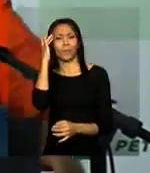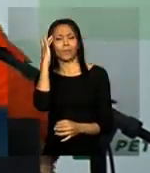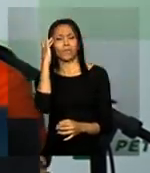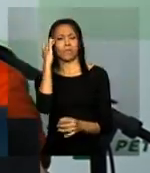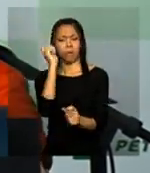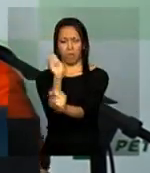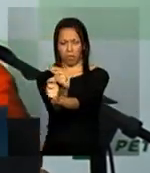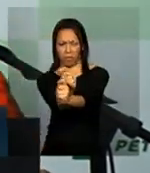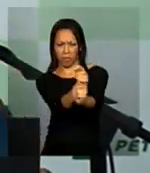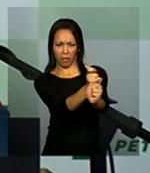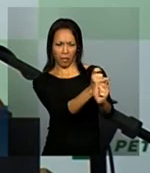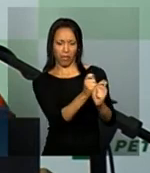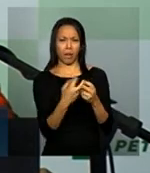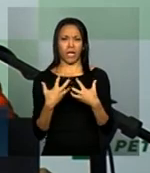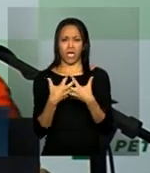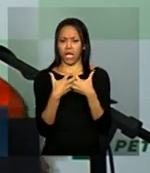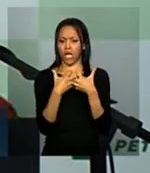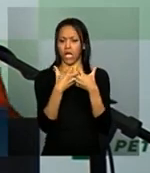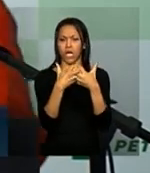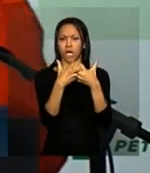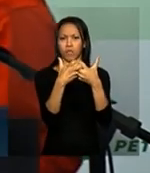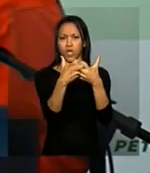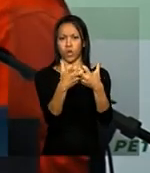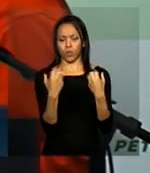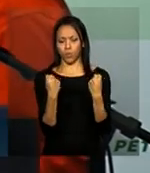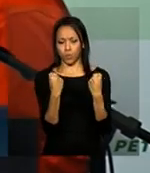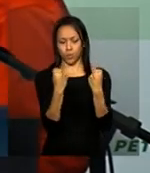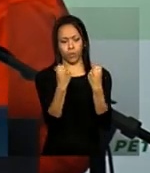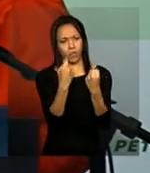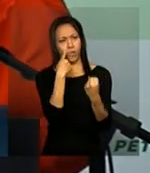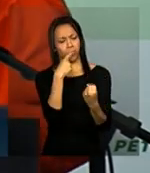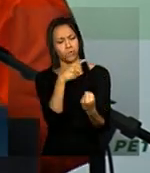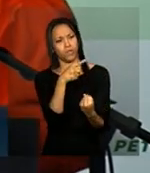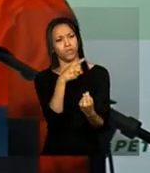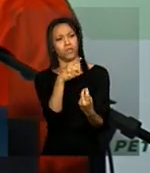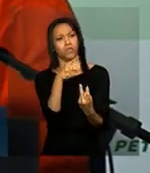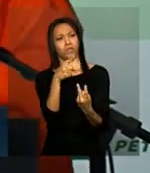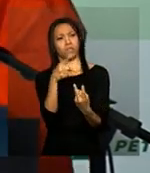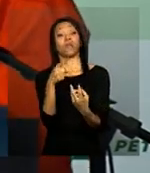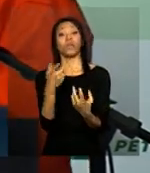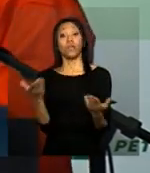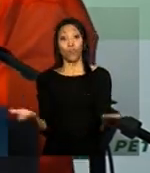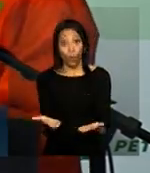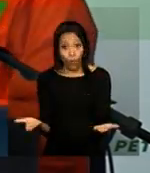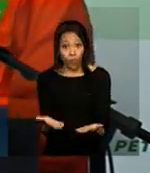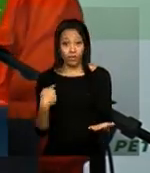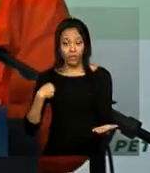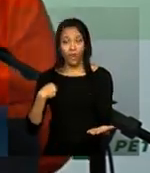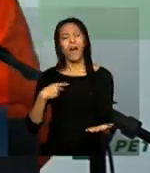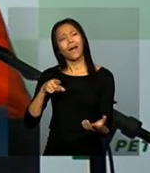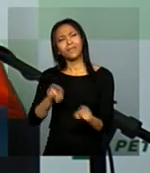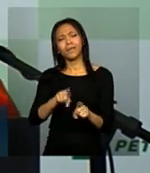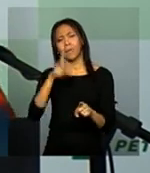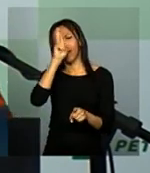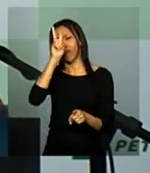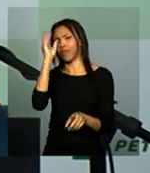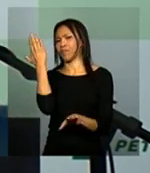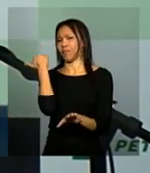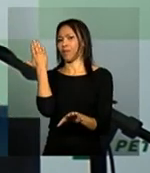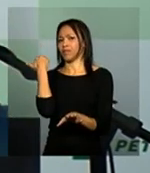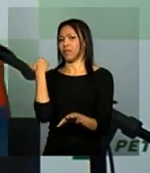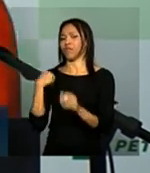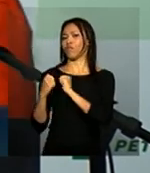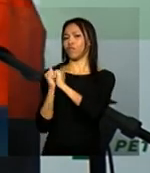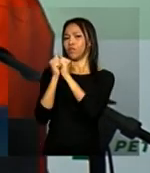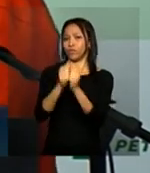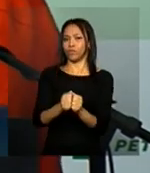mexendo, caminhão andando. E hoje eu vim aqui e vi uma refinaria. Ah, e lembro uma vez que eu vim com o Lula e o